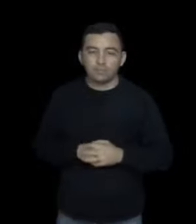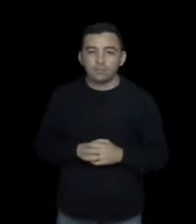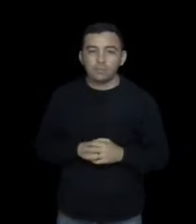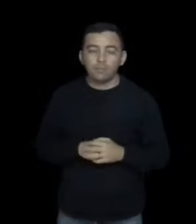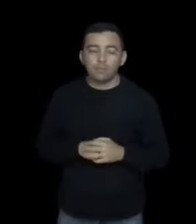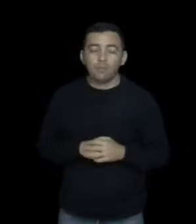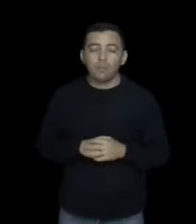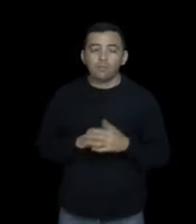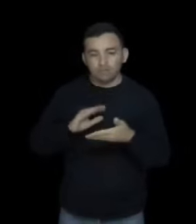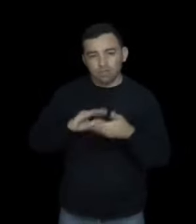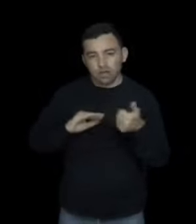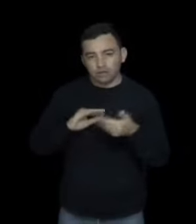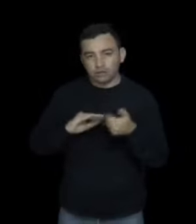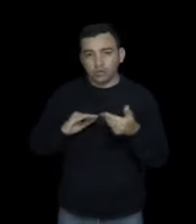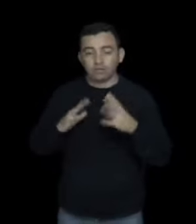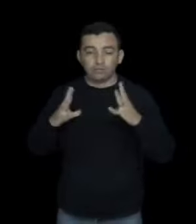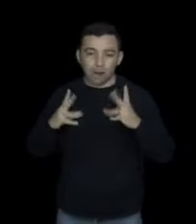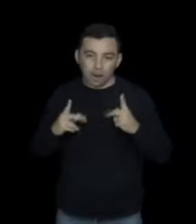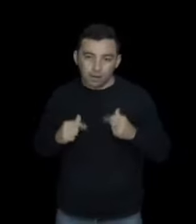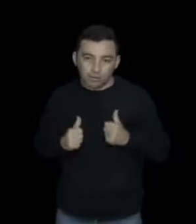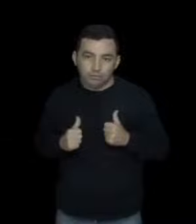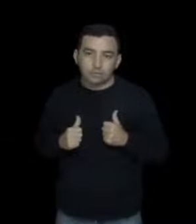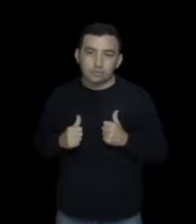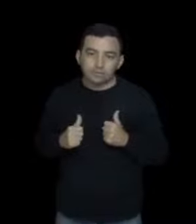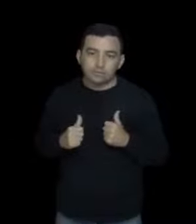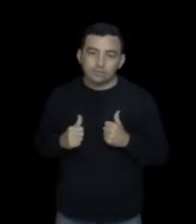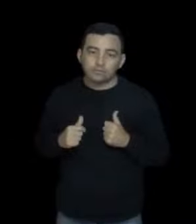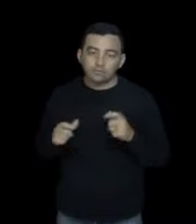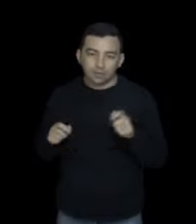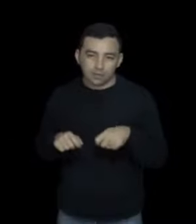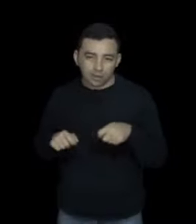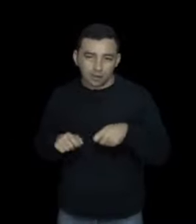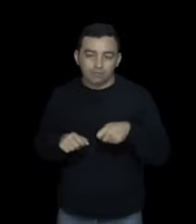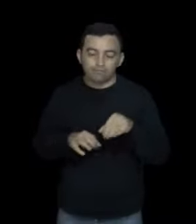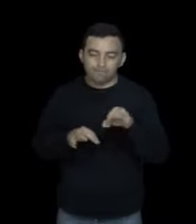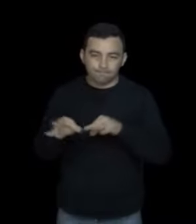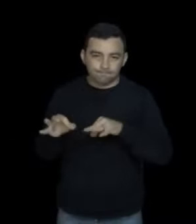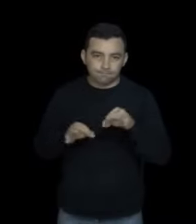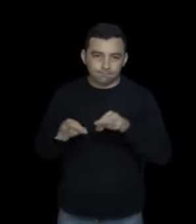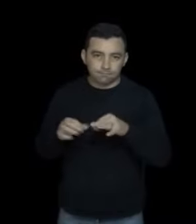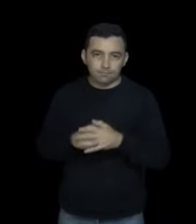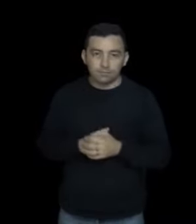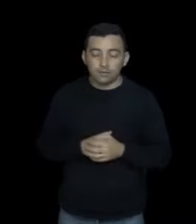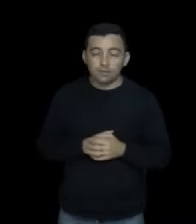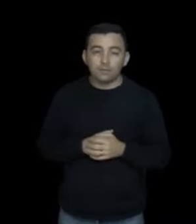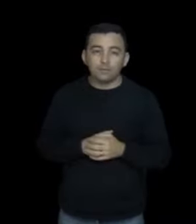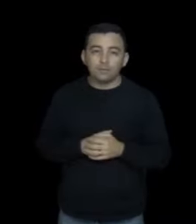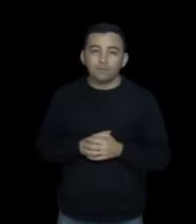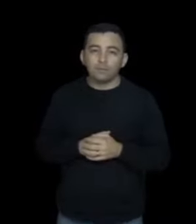o ferro e Rê colocar o concreto e ali